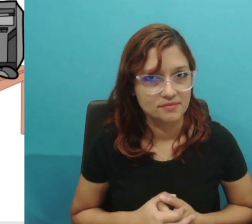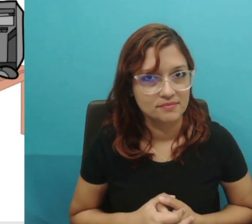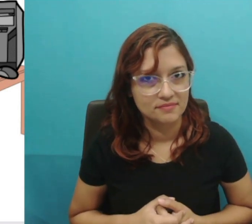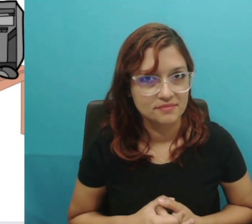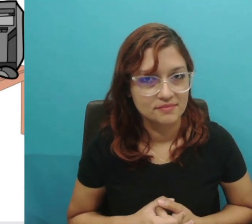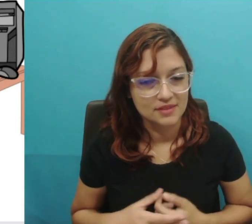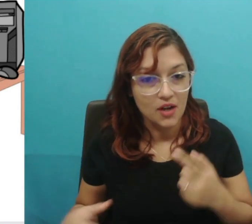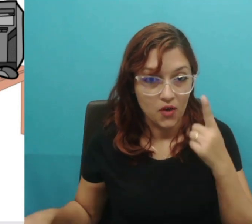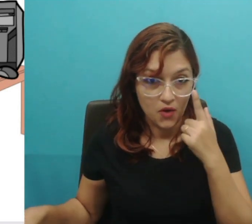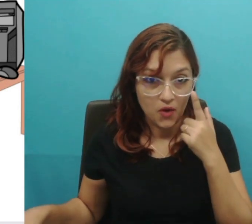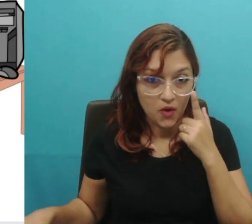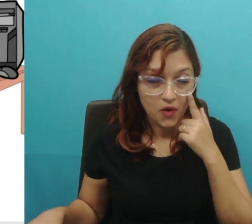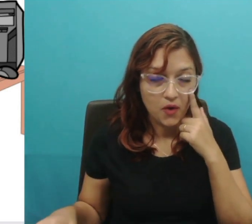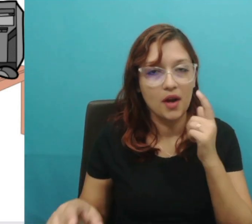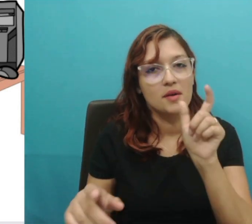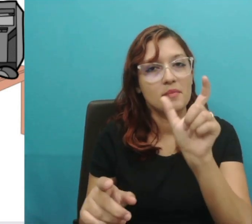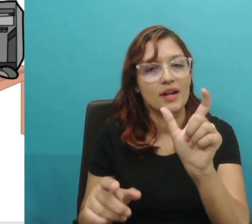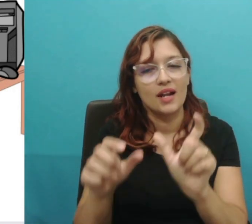O computador é de quem?